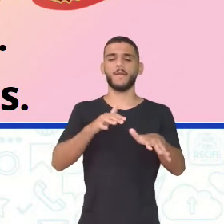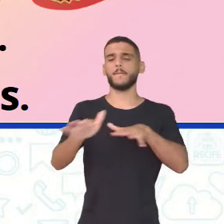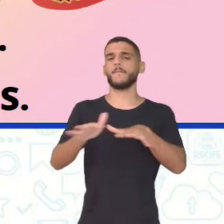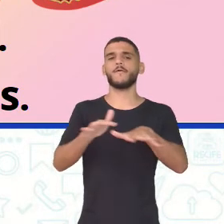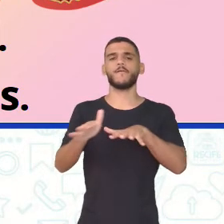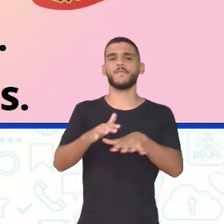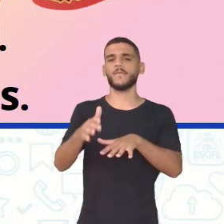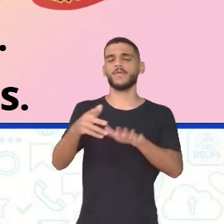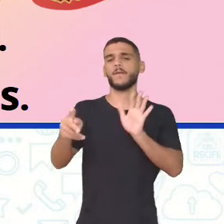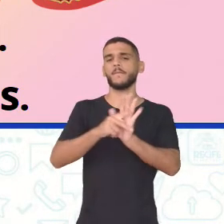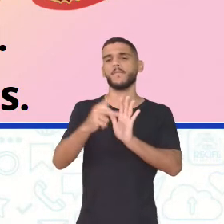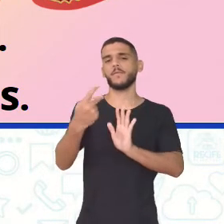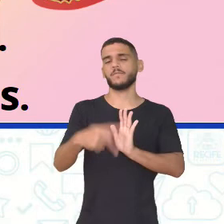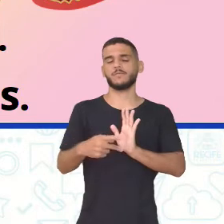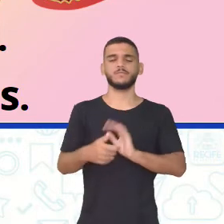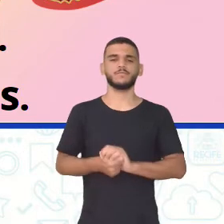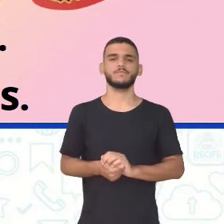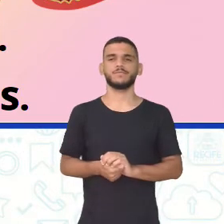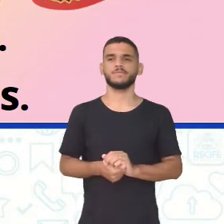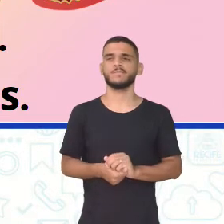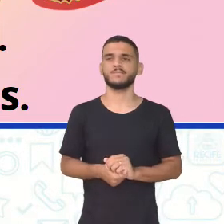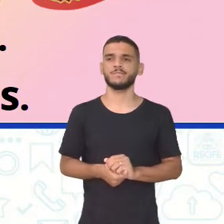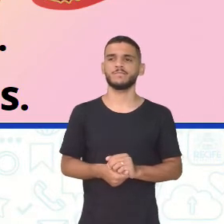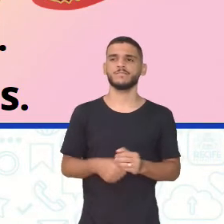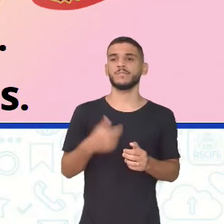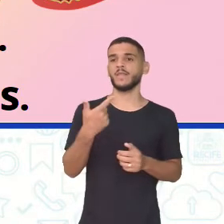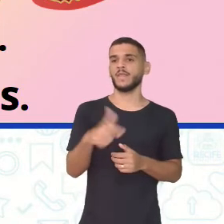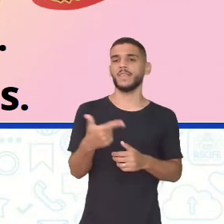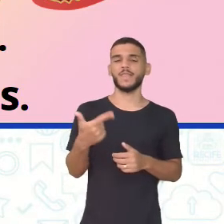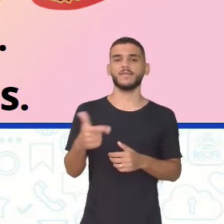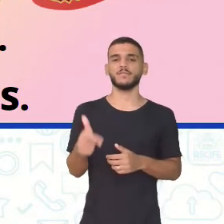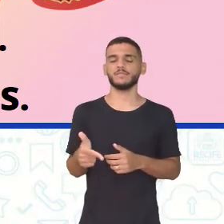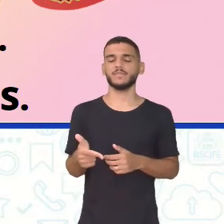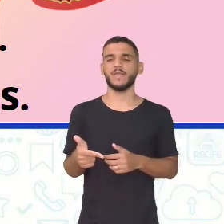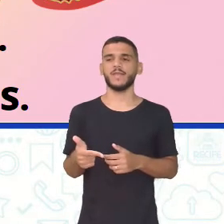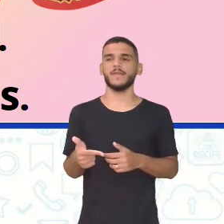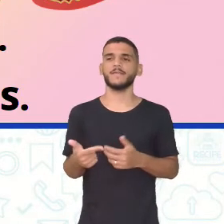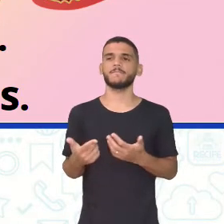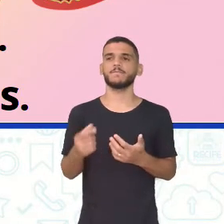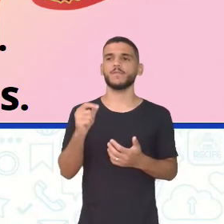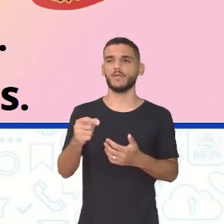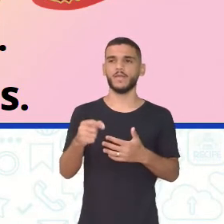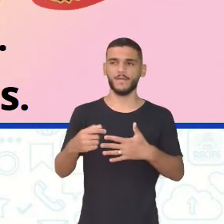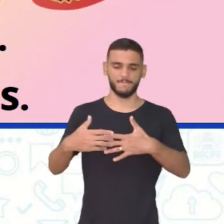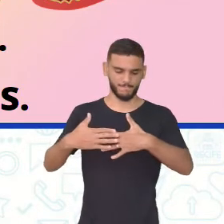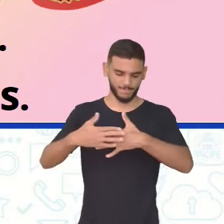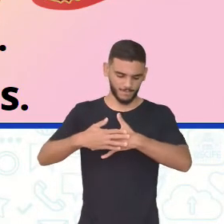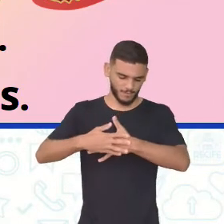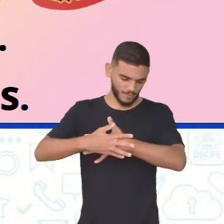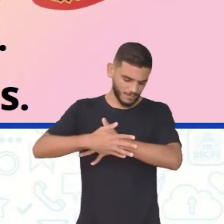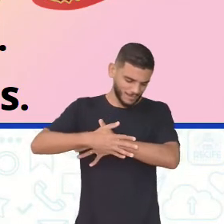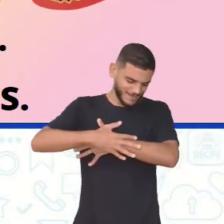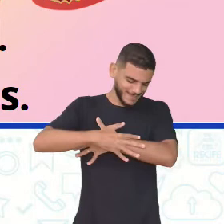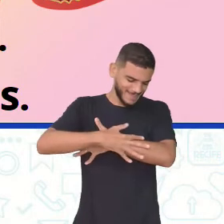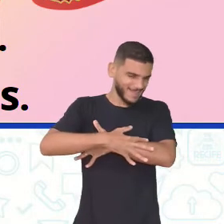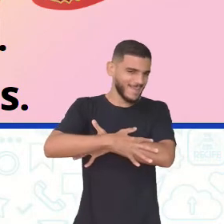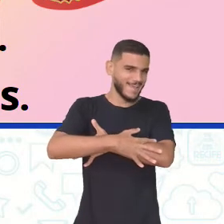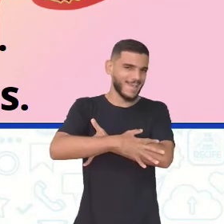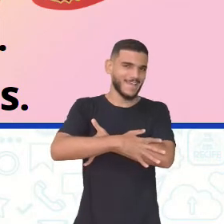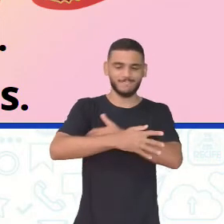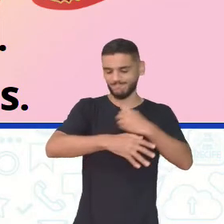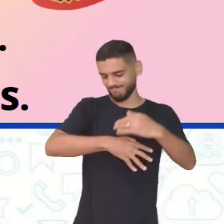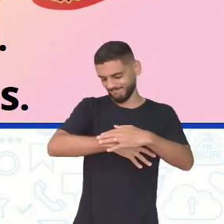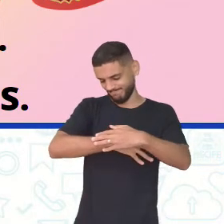coisa, ele não apresenta estrias transversais. Então, aquela minha imagem que eu mostrei, cheio de tracinhos, feito com a